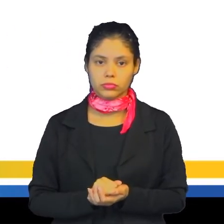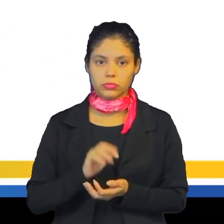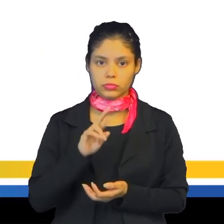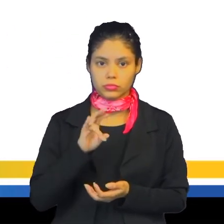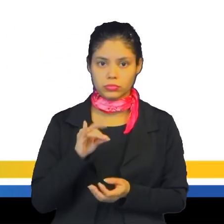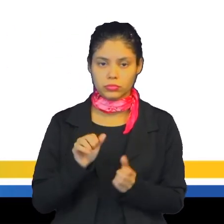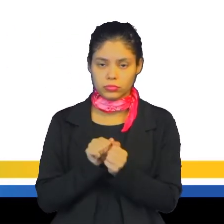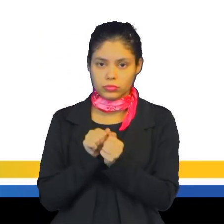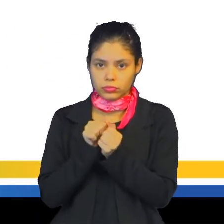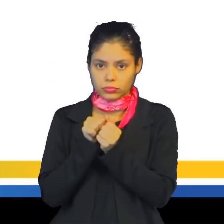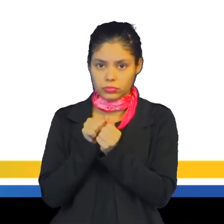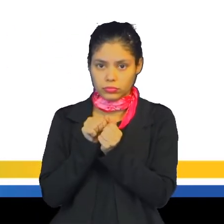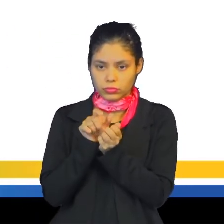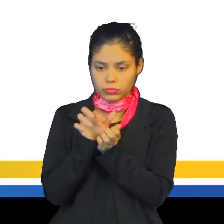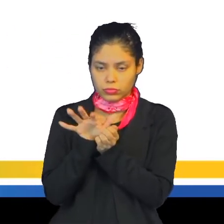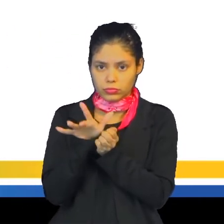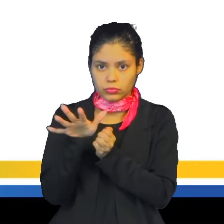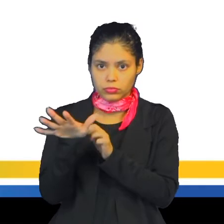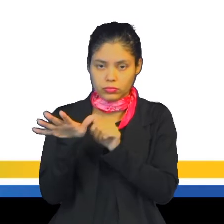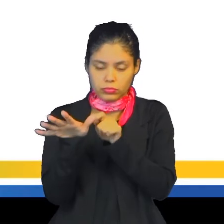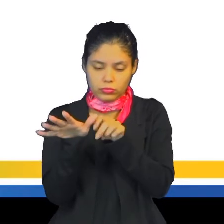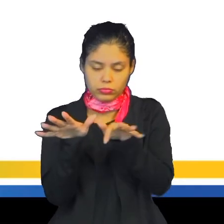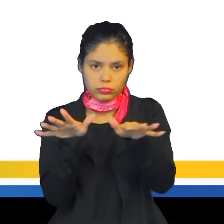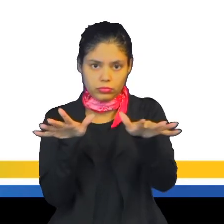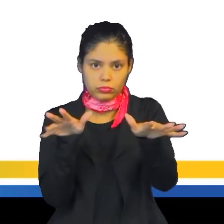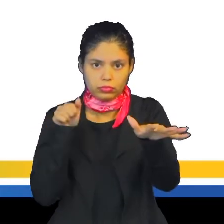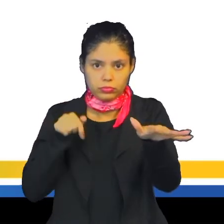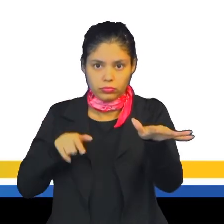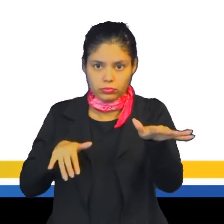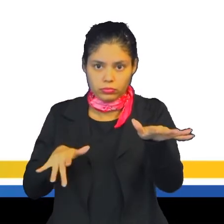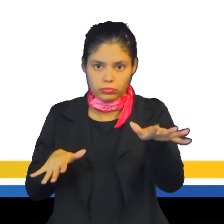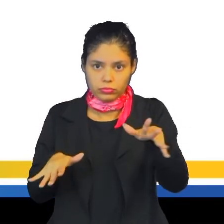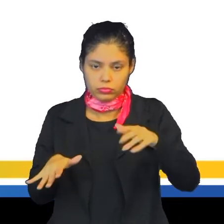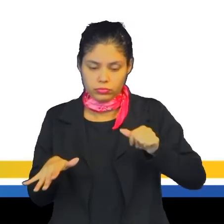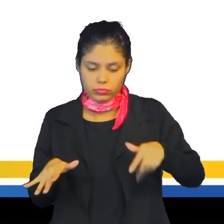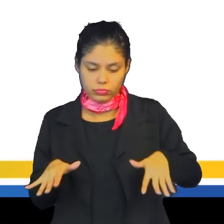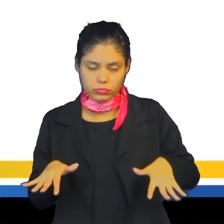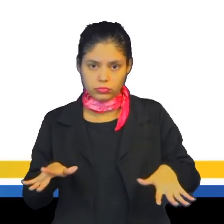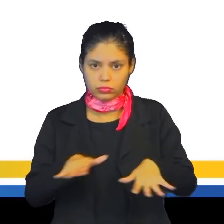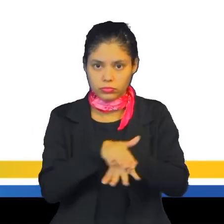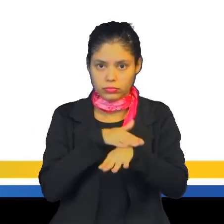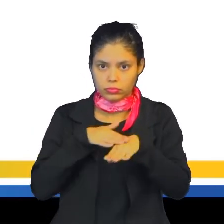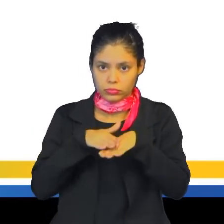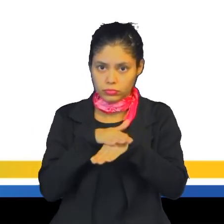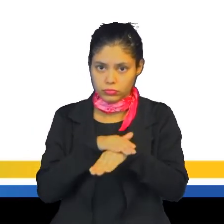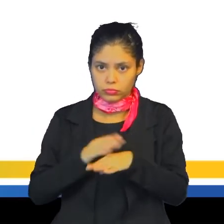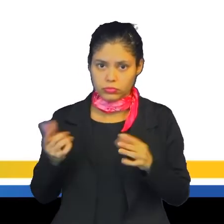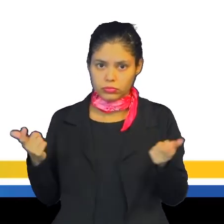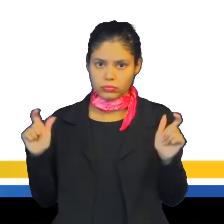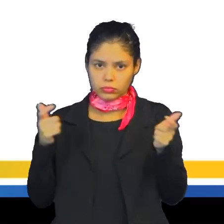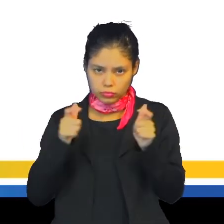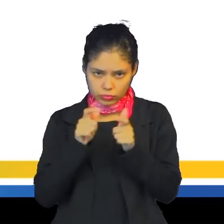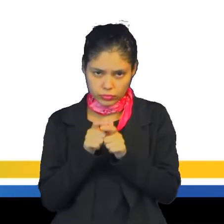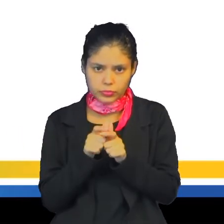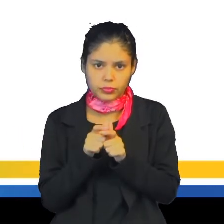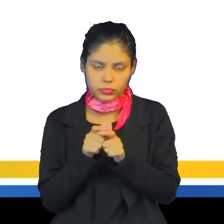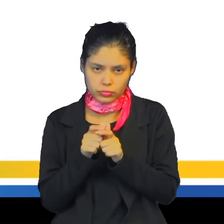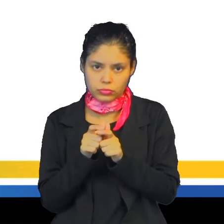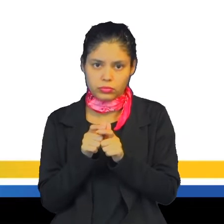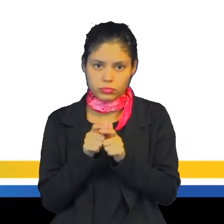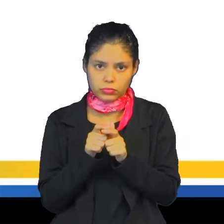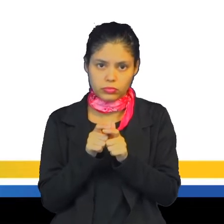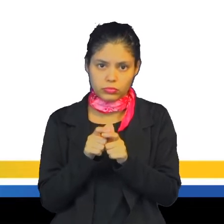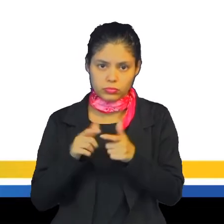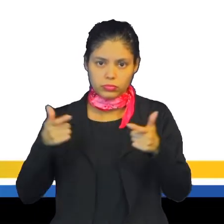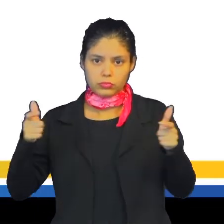vasos ramificados das artérias, que atingem todos os órgãos e tecidos. Essas células diminuem de tamanho à medida que o